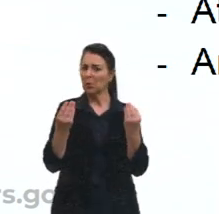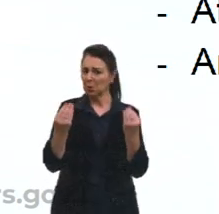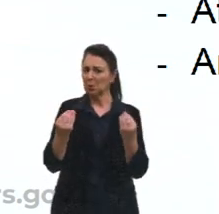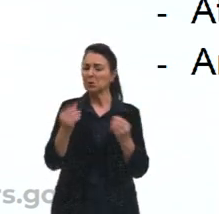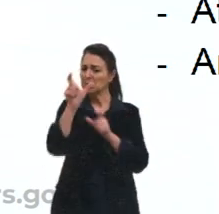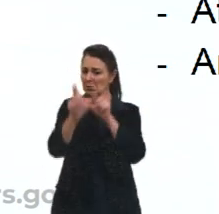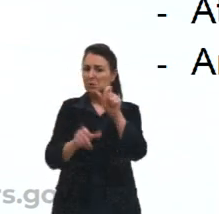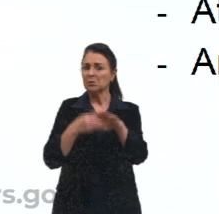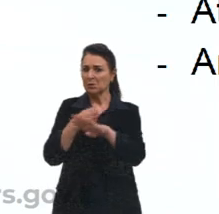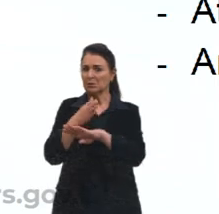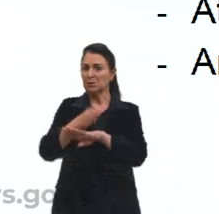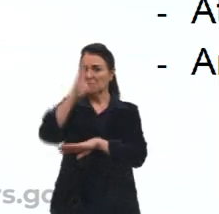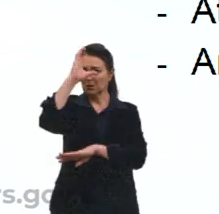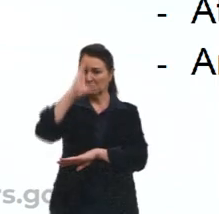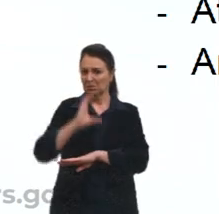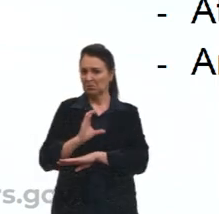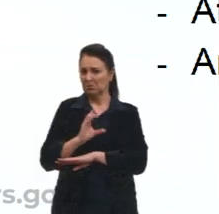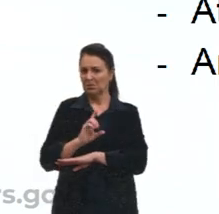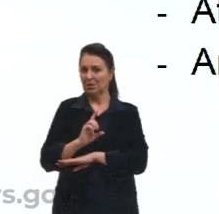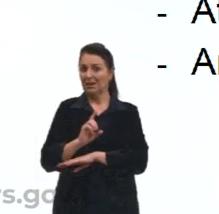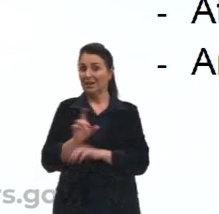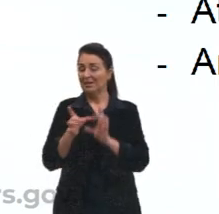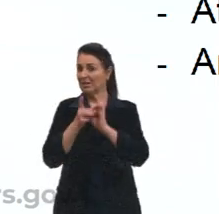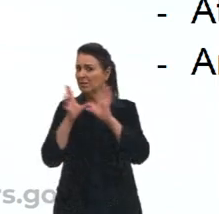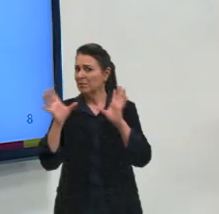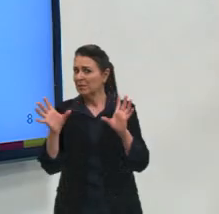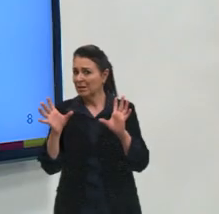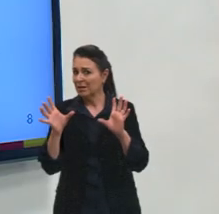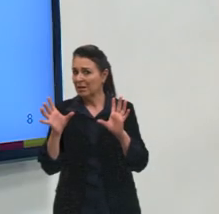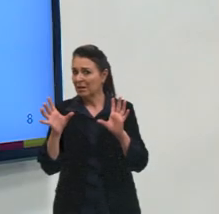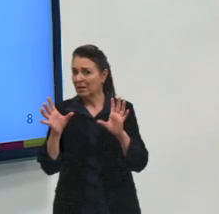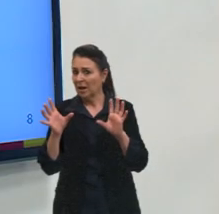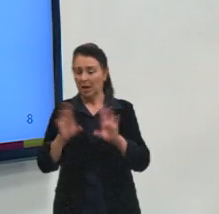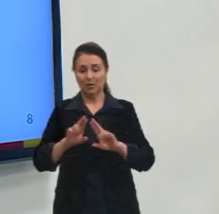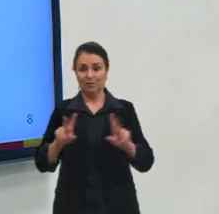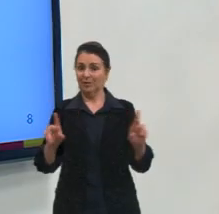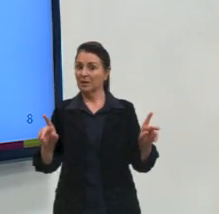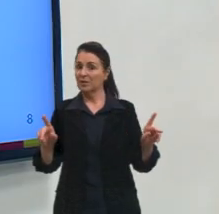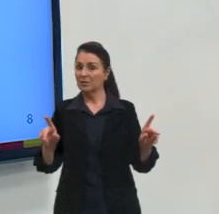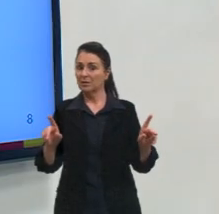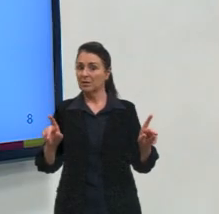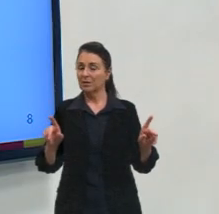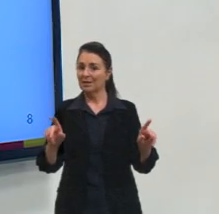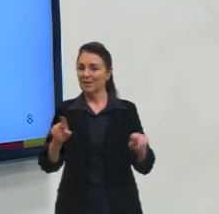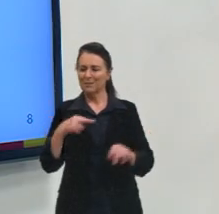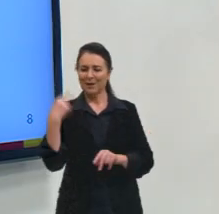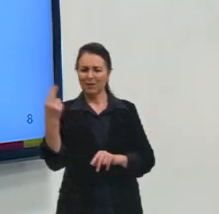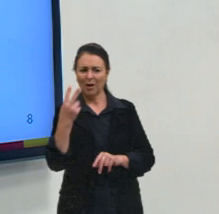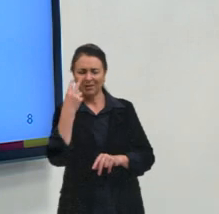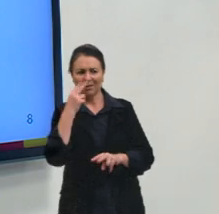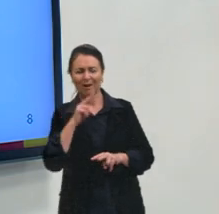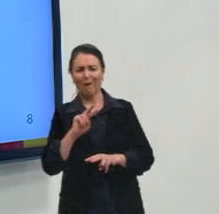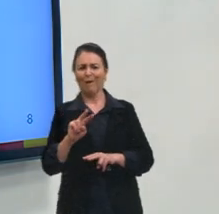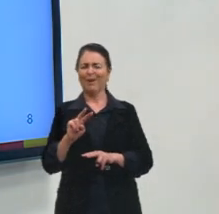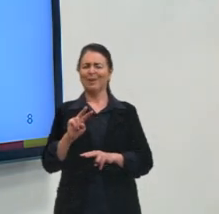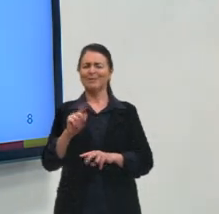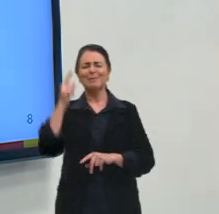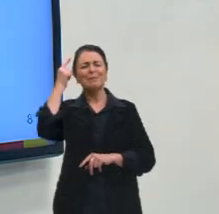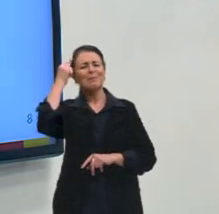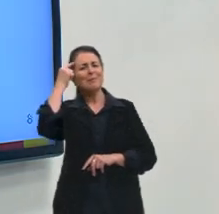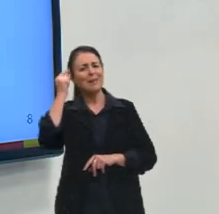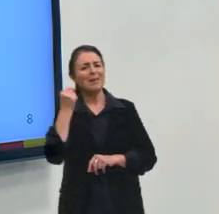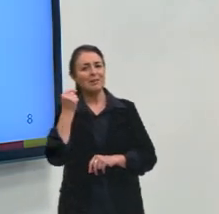né 10 por cento já foi algo muito inovador muito diferente mas para gente né para o olhar do presente